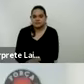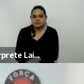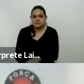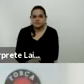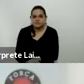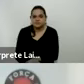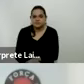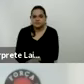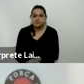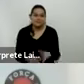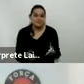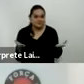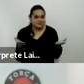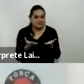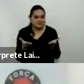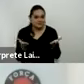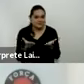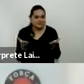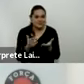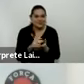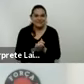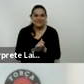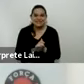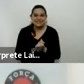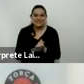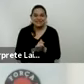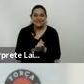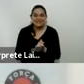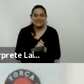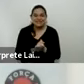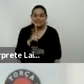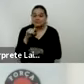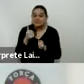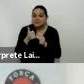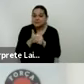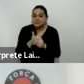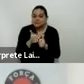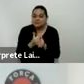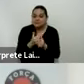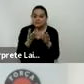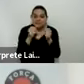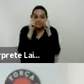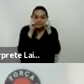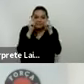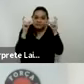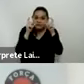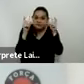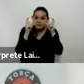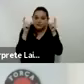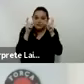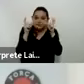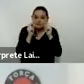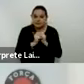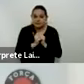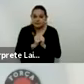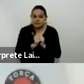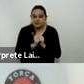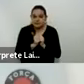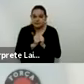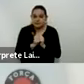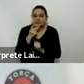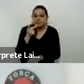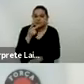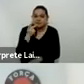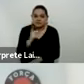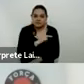E agora, vamos aqui acompanhar com muita atenção a fala do presidente Sérgio